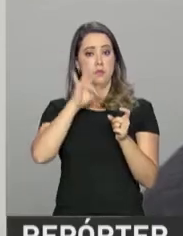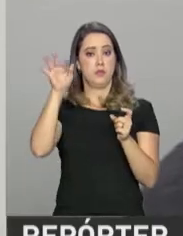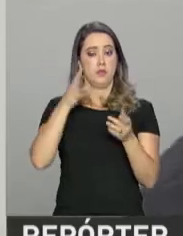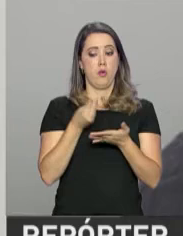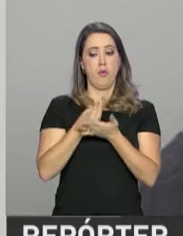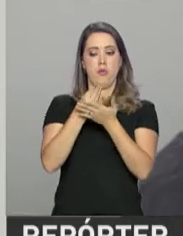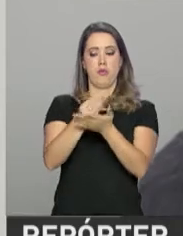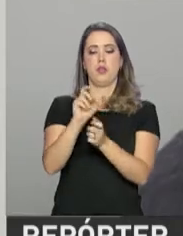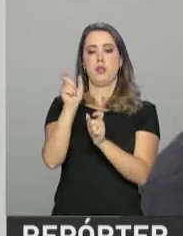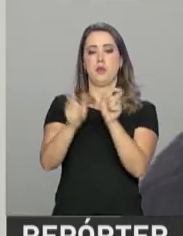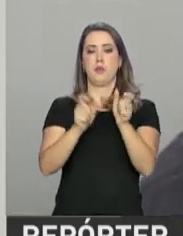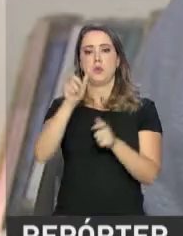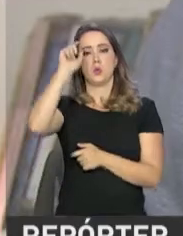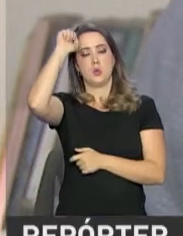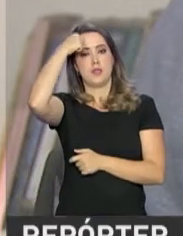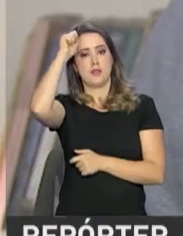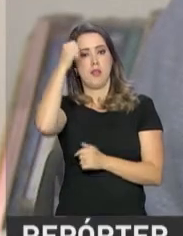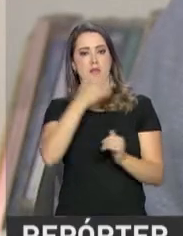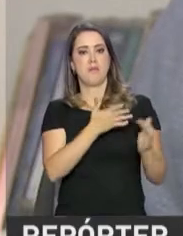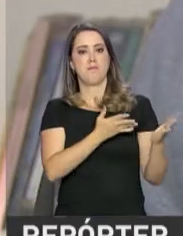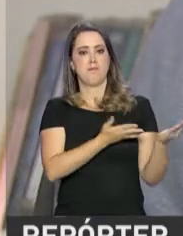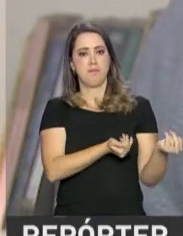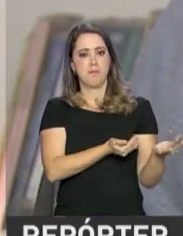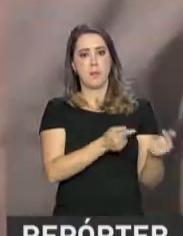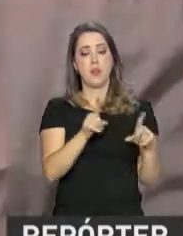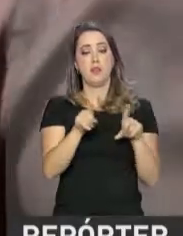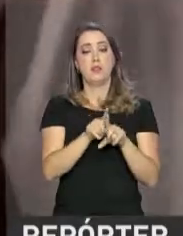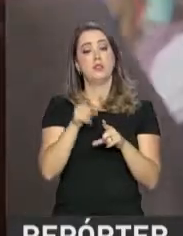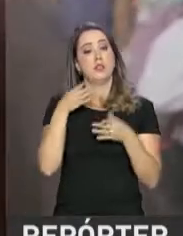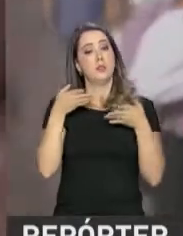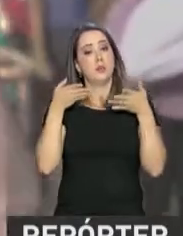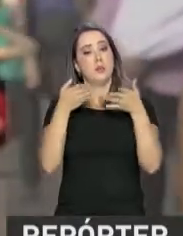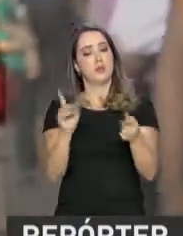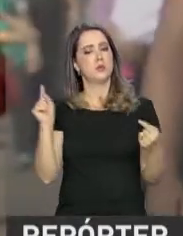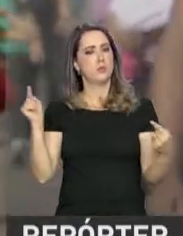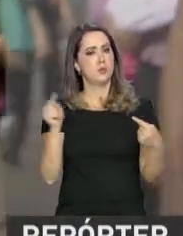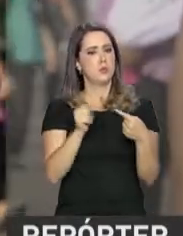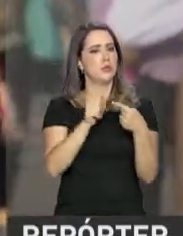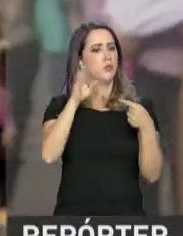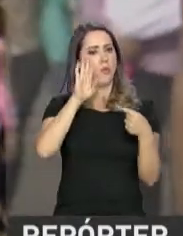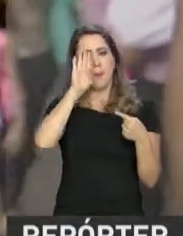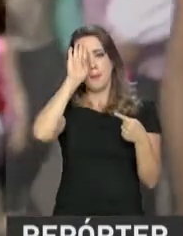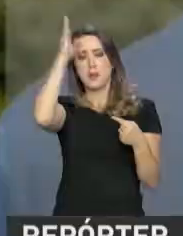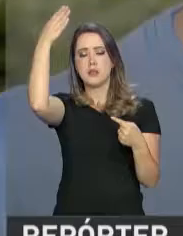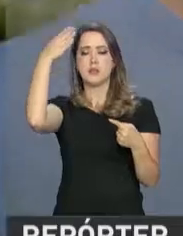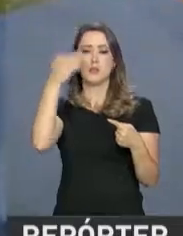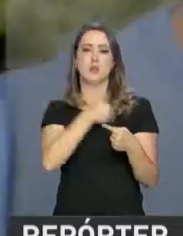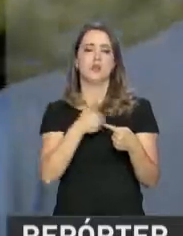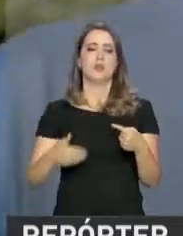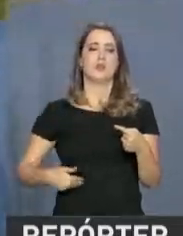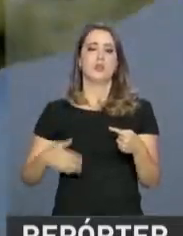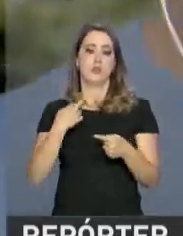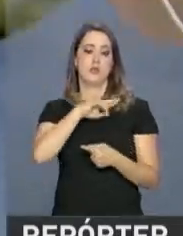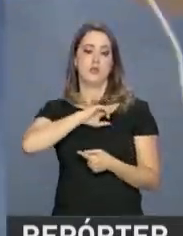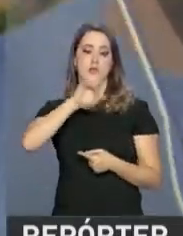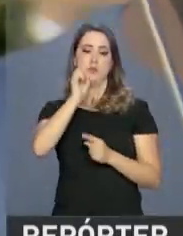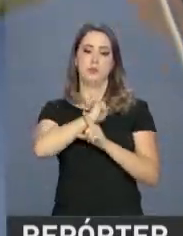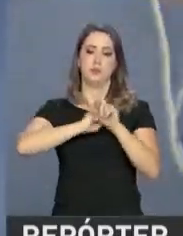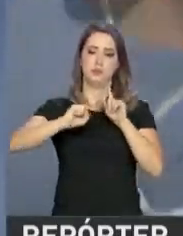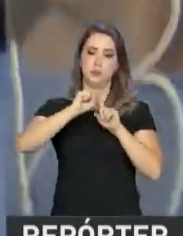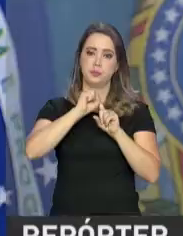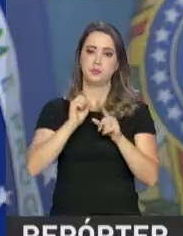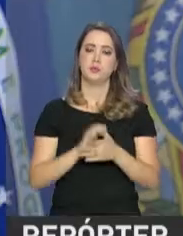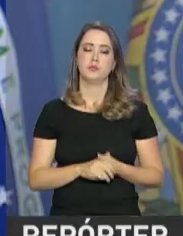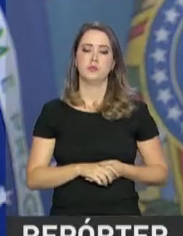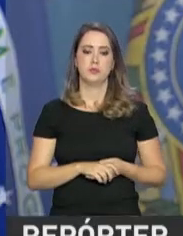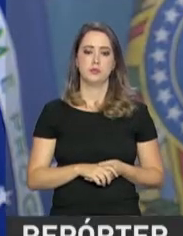destinadas a jovens negros. De acordo com Temer, a medida faz parte de um dos principais pilares do governo, a responsabilidade